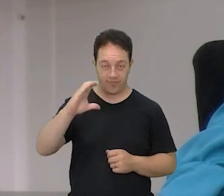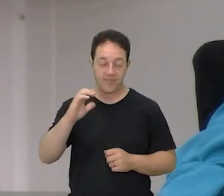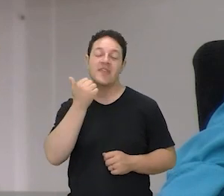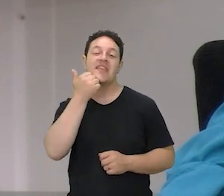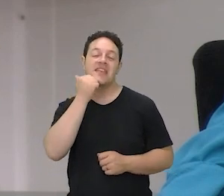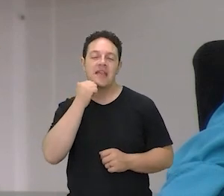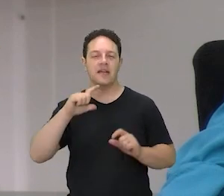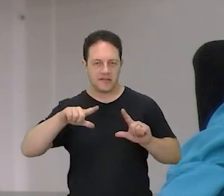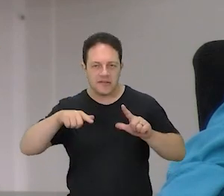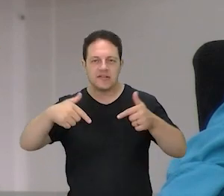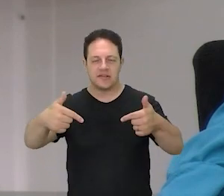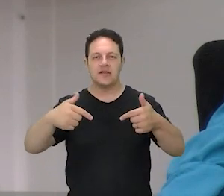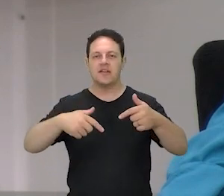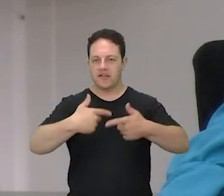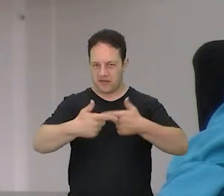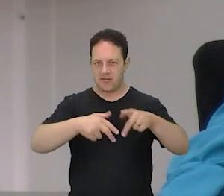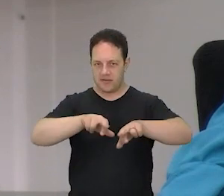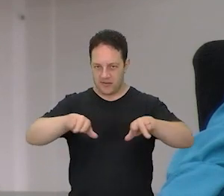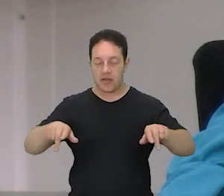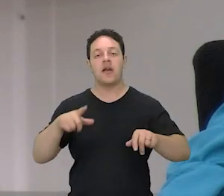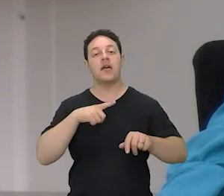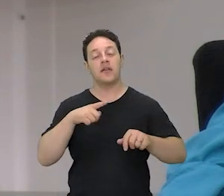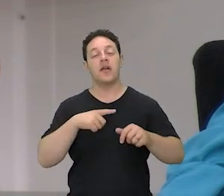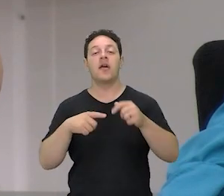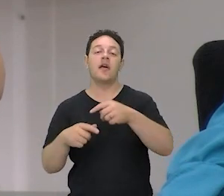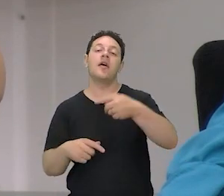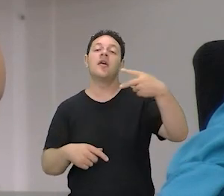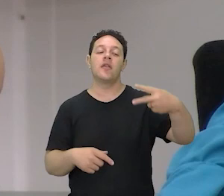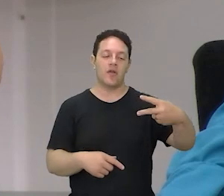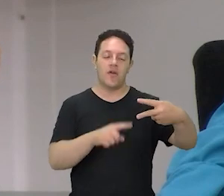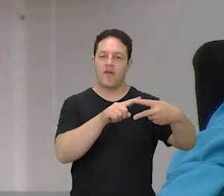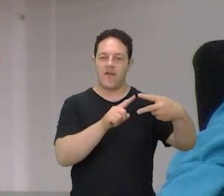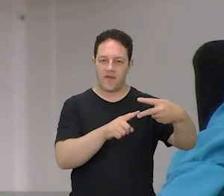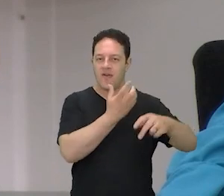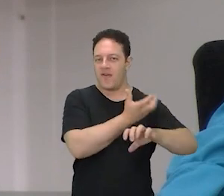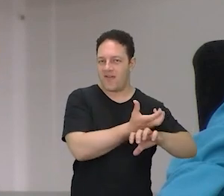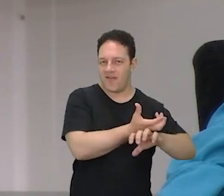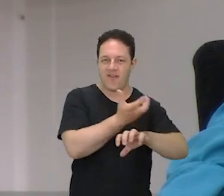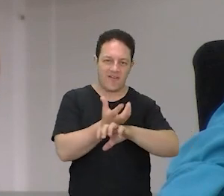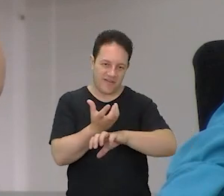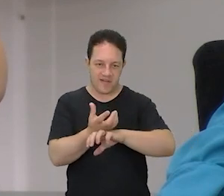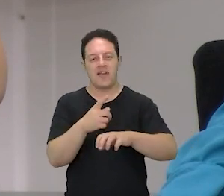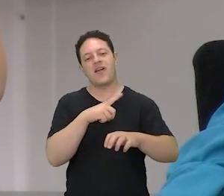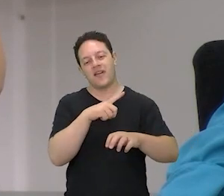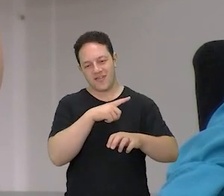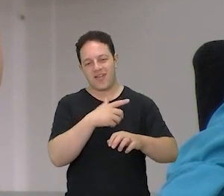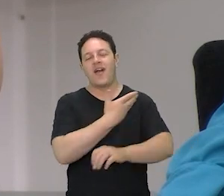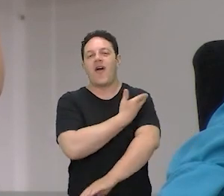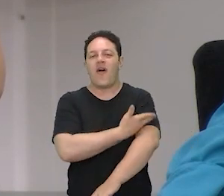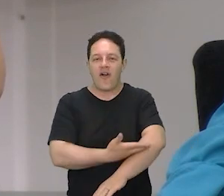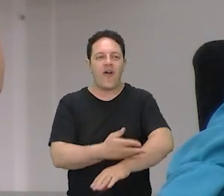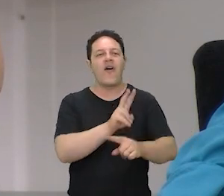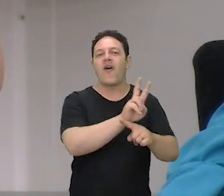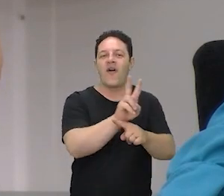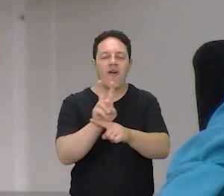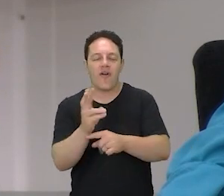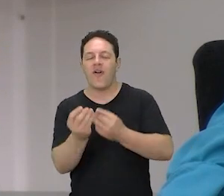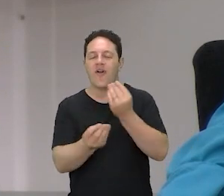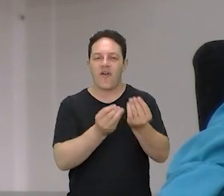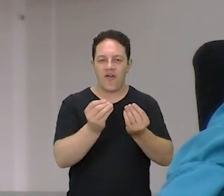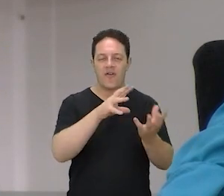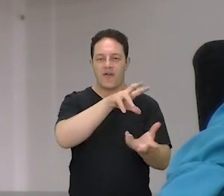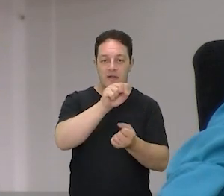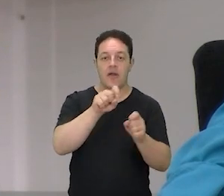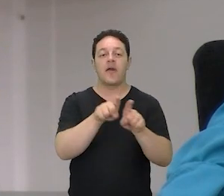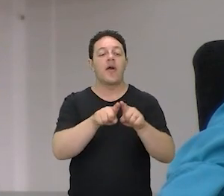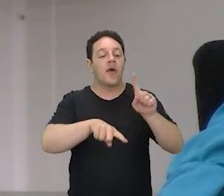Ação também tem outros 2 componentes, né, que são os hábitos sustentáveis e